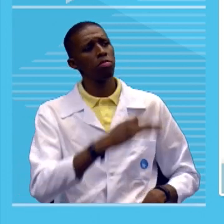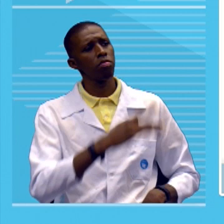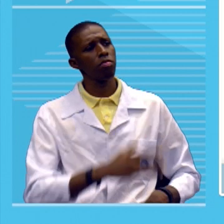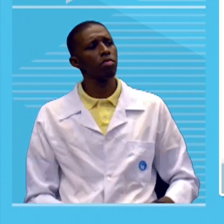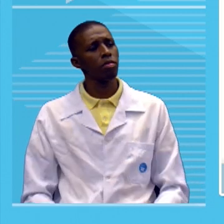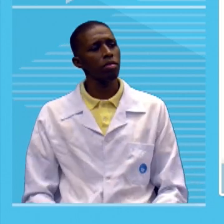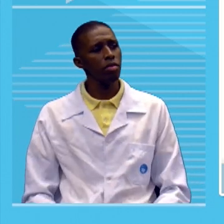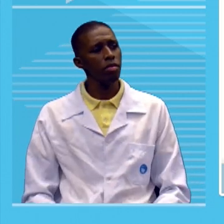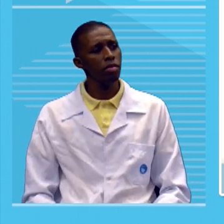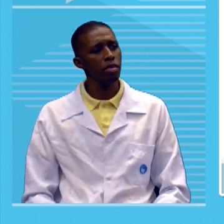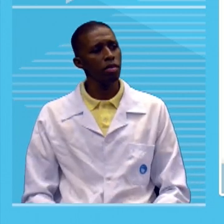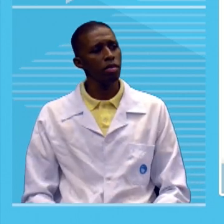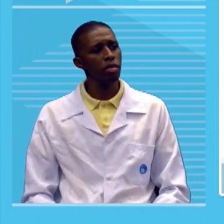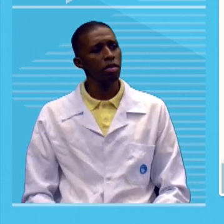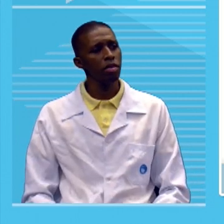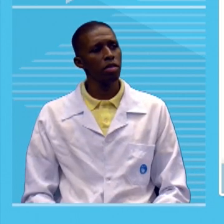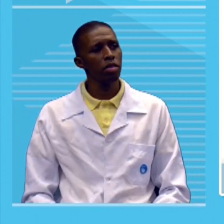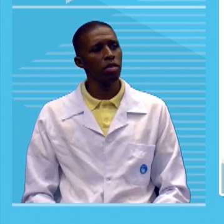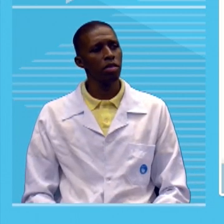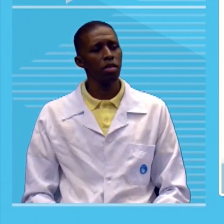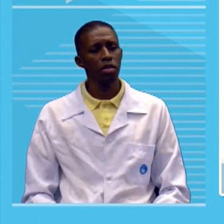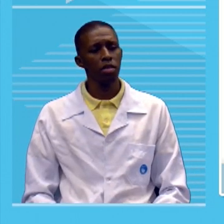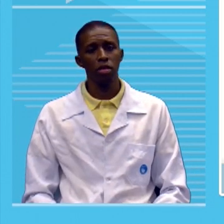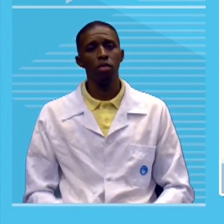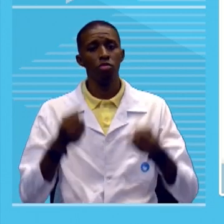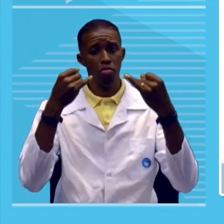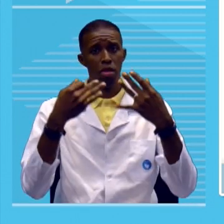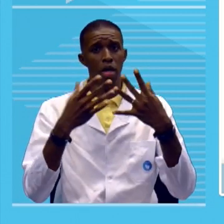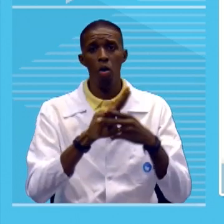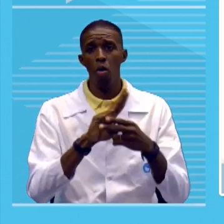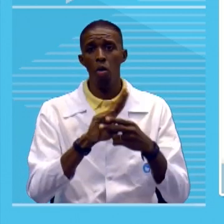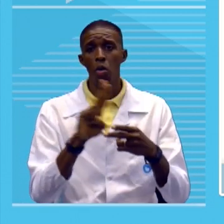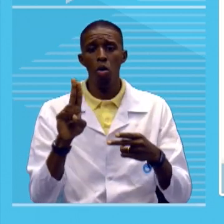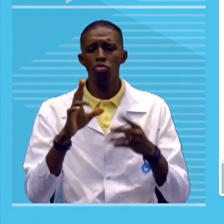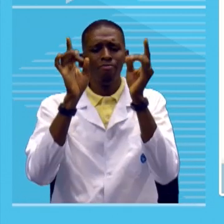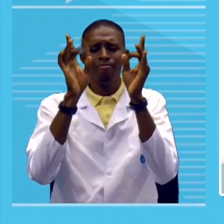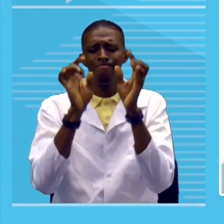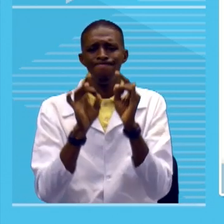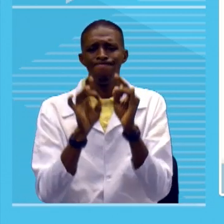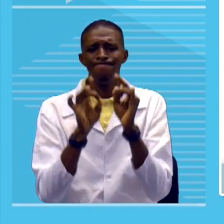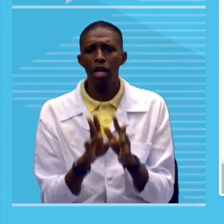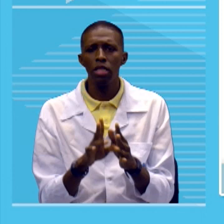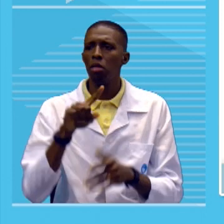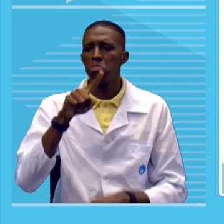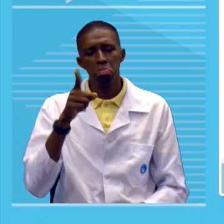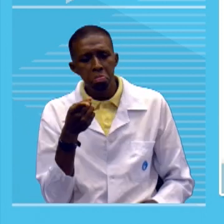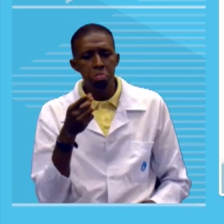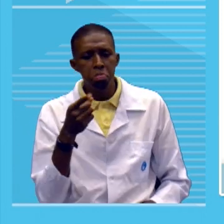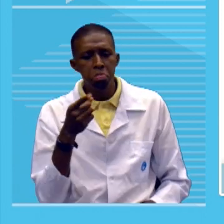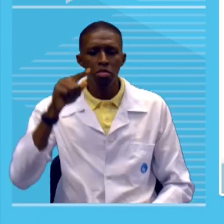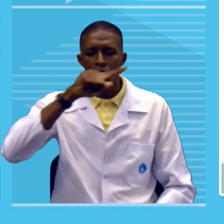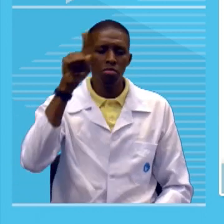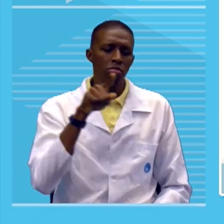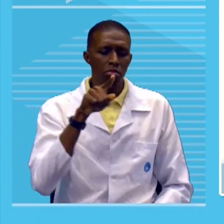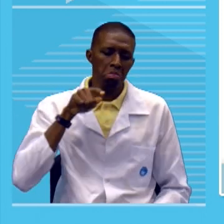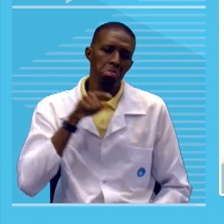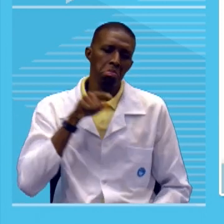Bem, aqui são os sinais de pontuação, vamos já estudar. Mas observa aqui, ó. Na frase 1, se você